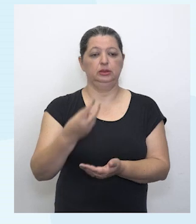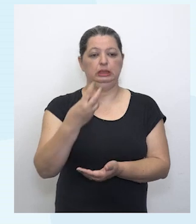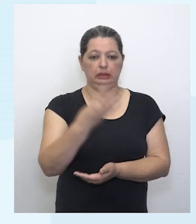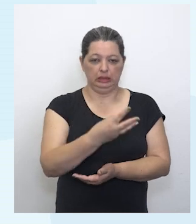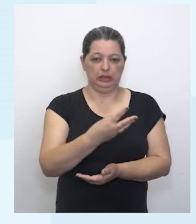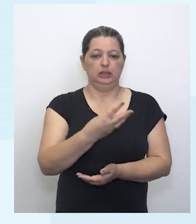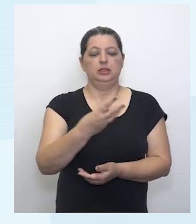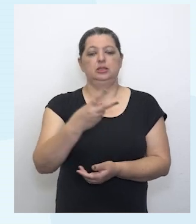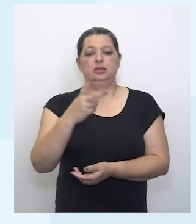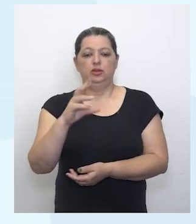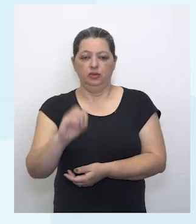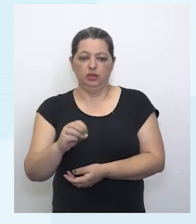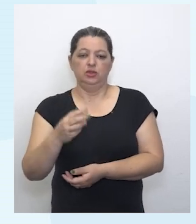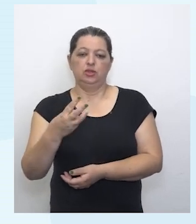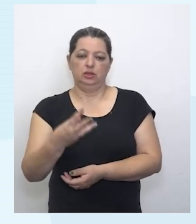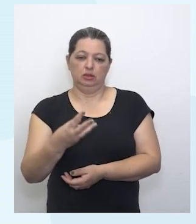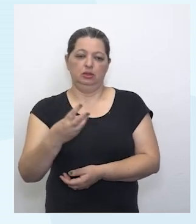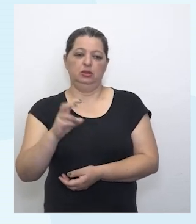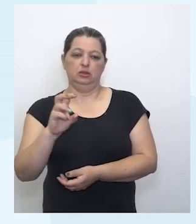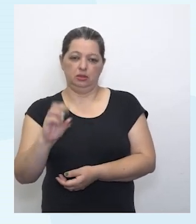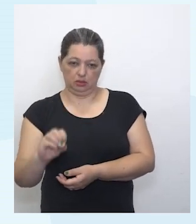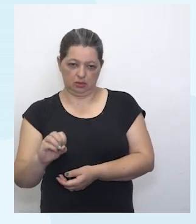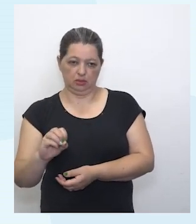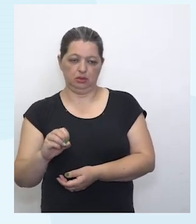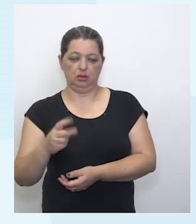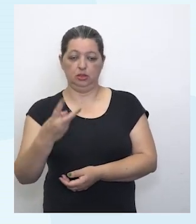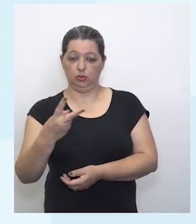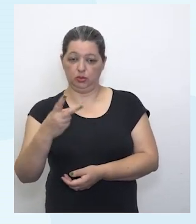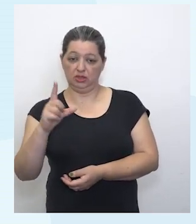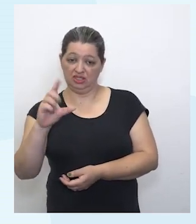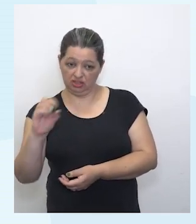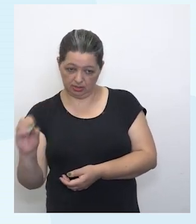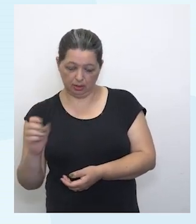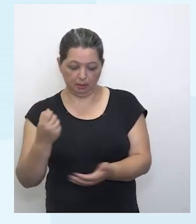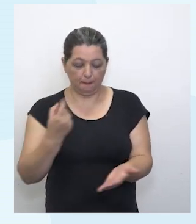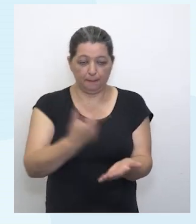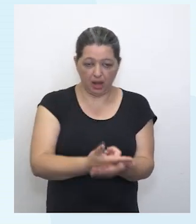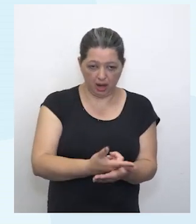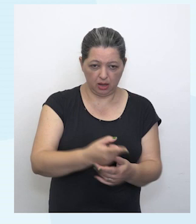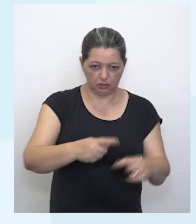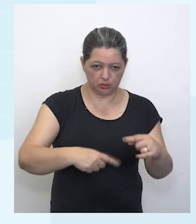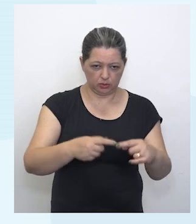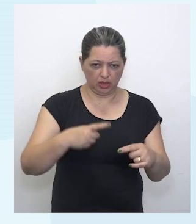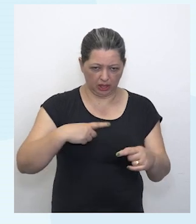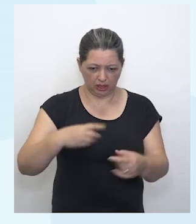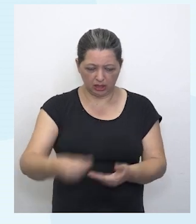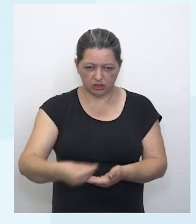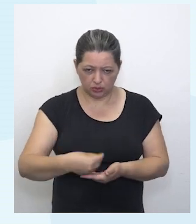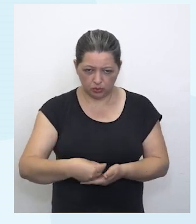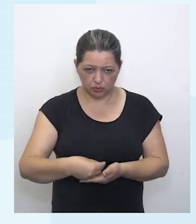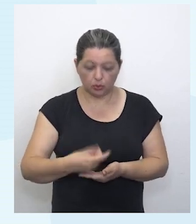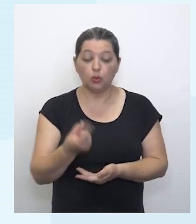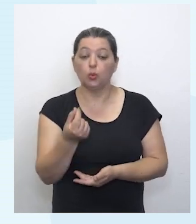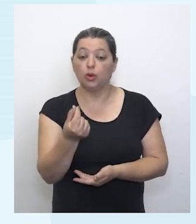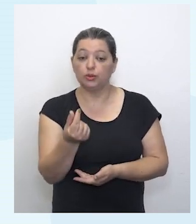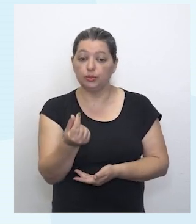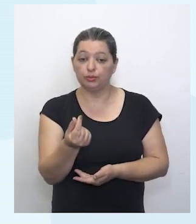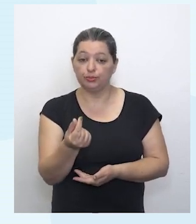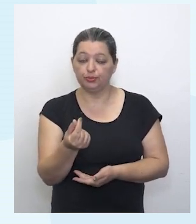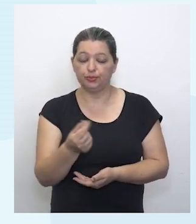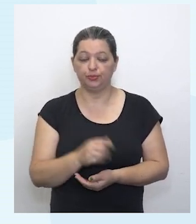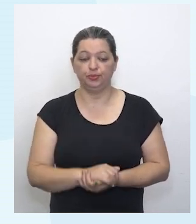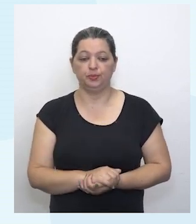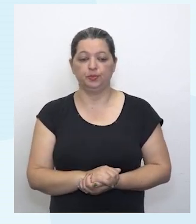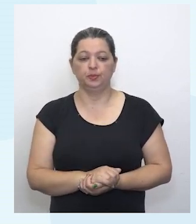de 50 e 3 notas de 100 para pagar as compras. Haverá troco? De quanto? Então, a